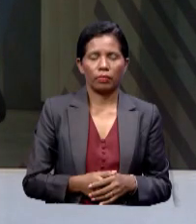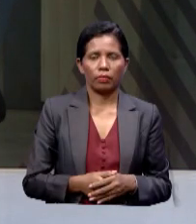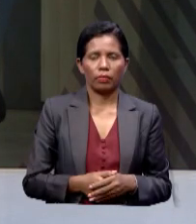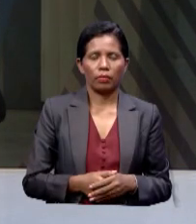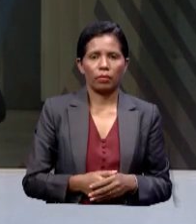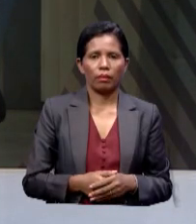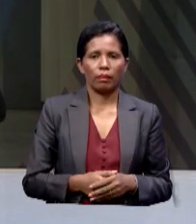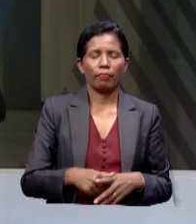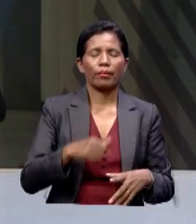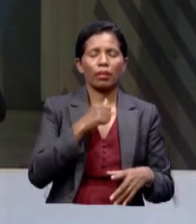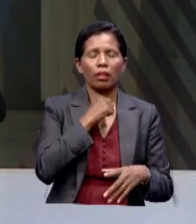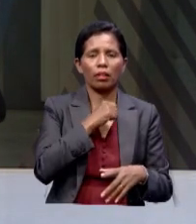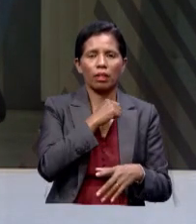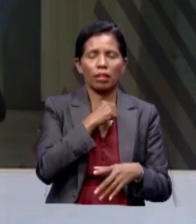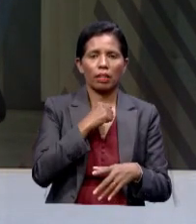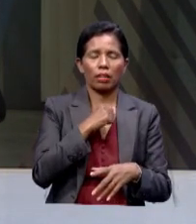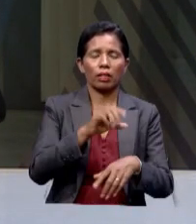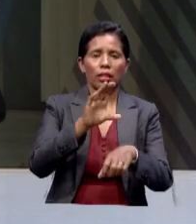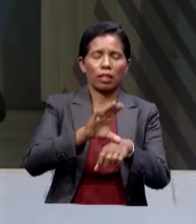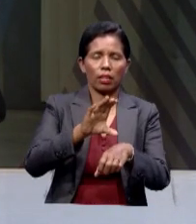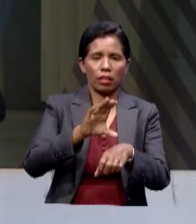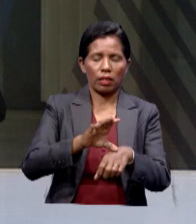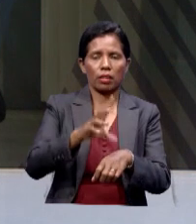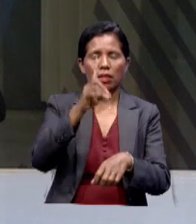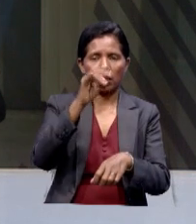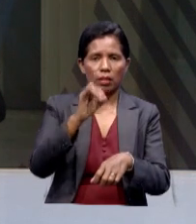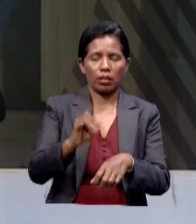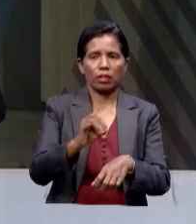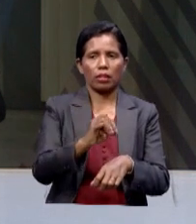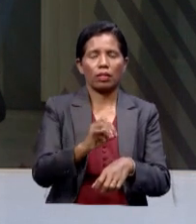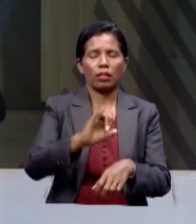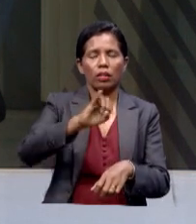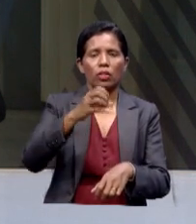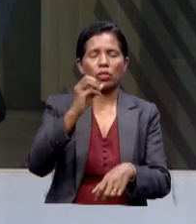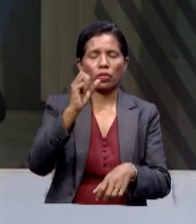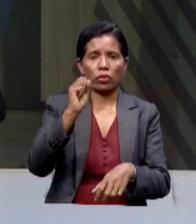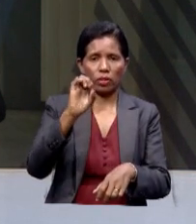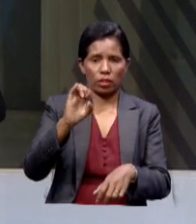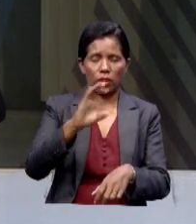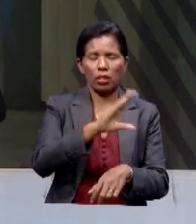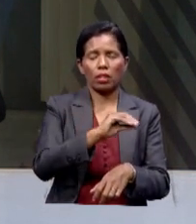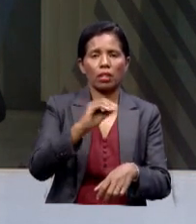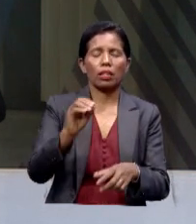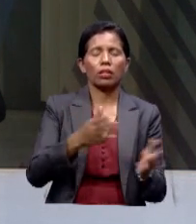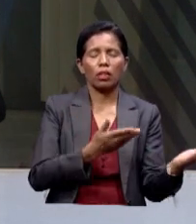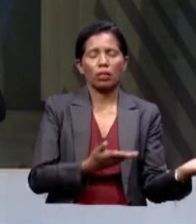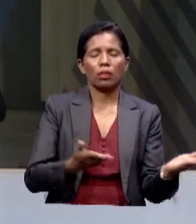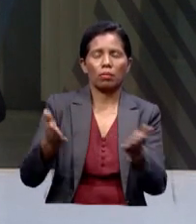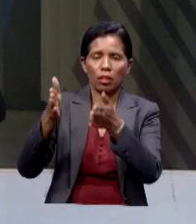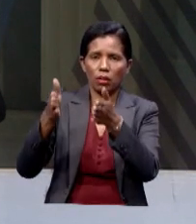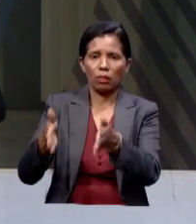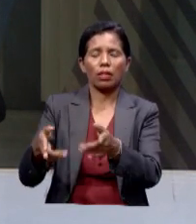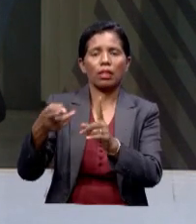Parco Paróquia Nossa Senhora Imaculada Conceição, Catedral Dili, Monsenhor José António da Costa, Serralote e Cemitério